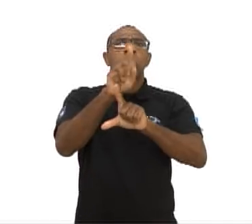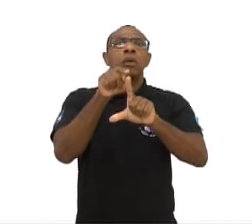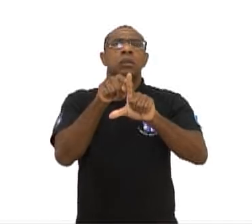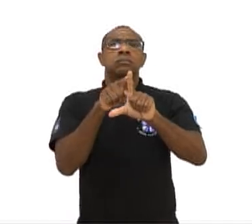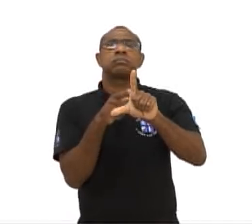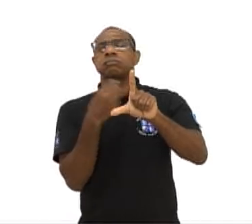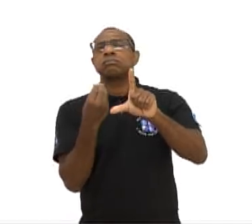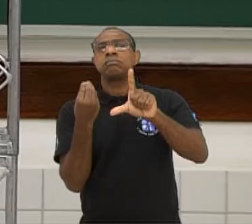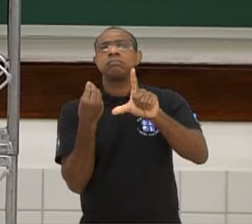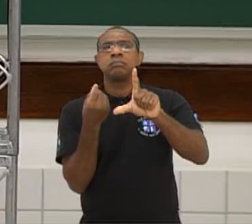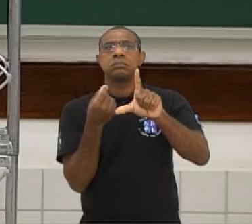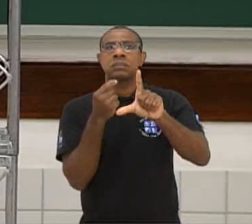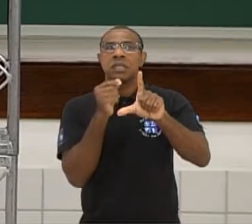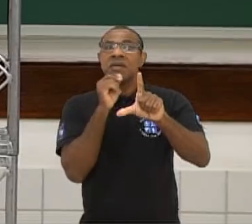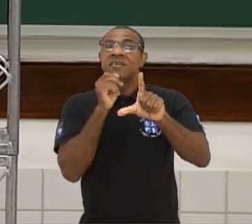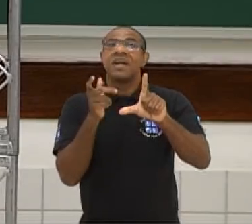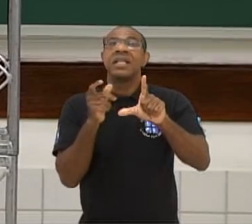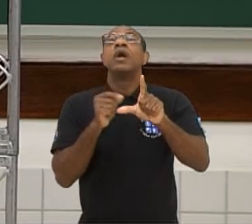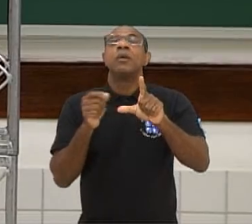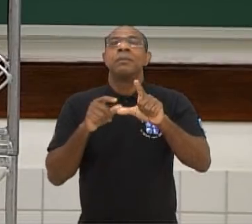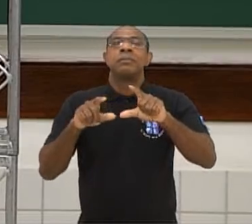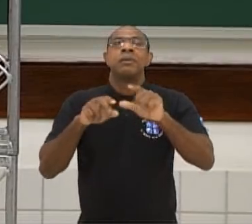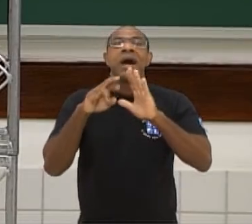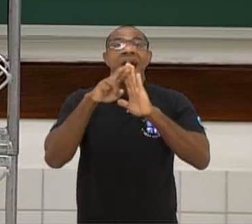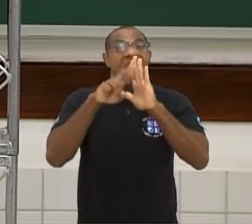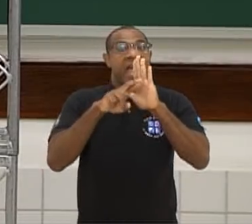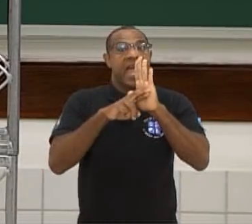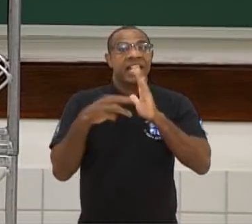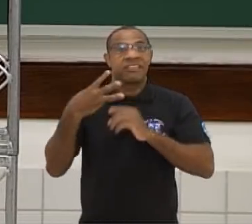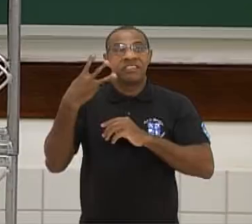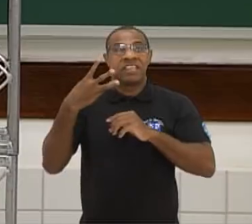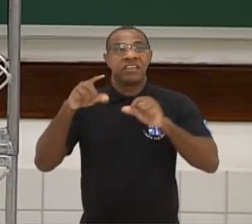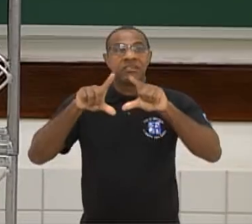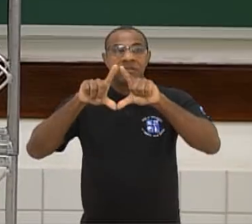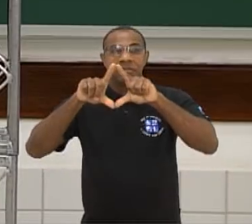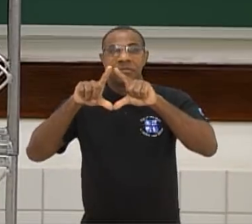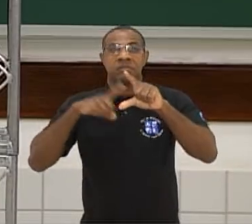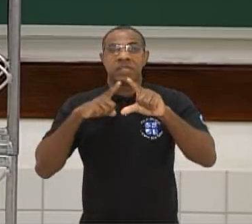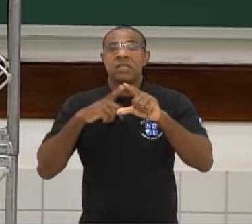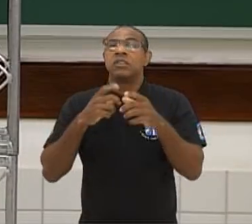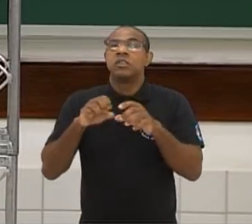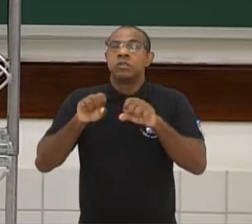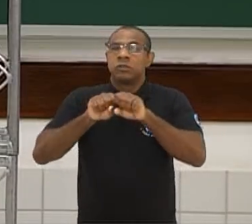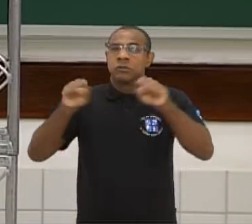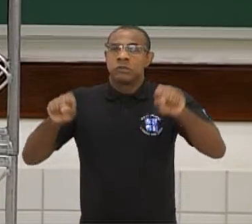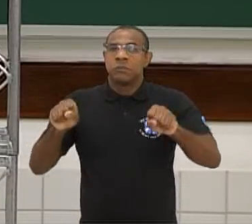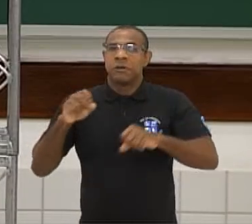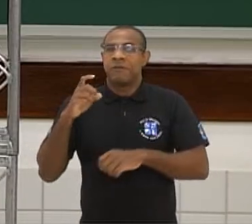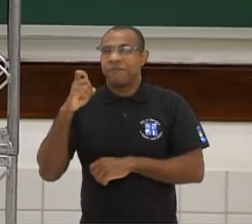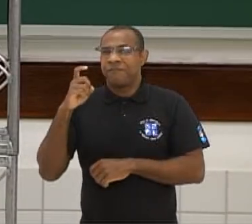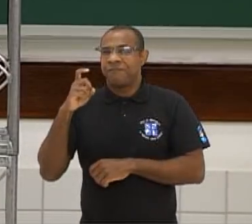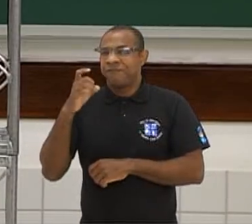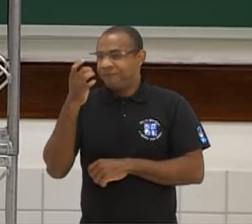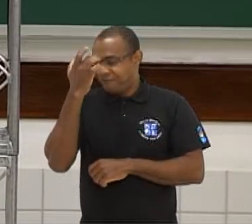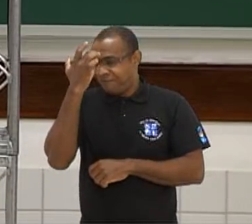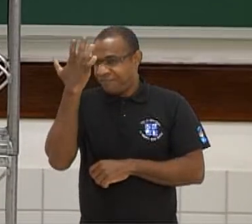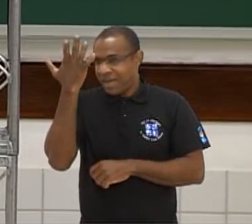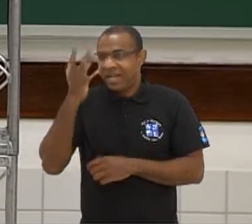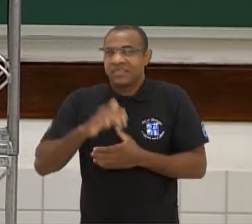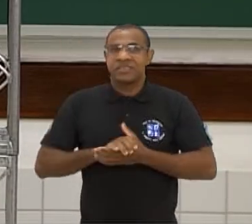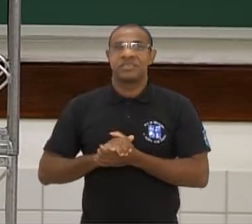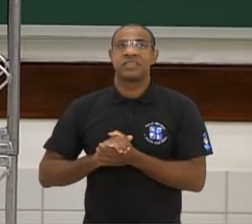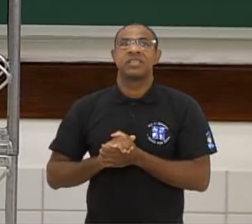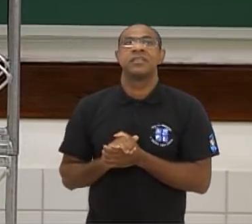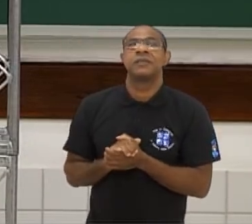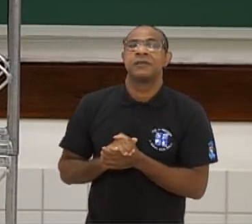Vamos fazer uma regrinha de 3, né? Um sistema aqui bem facinho. É uma proporção. Isso daqui funciona